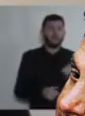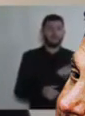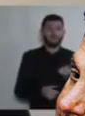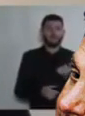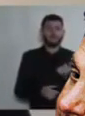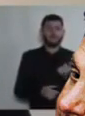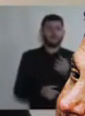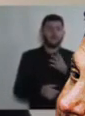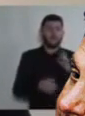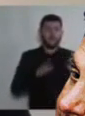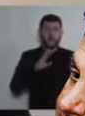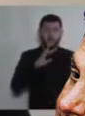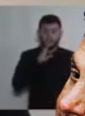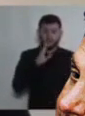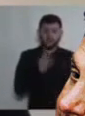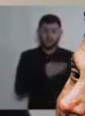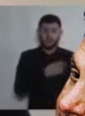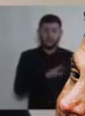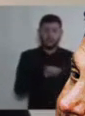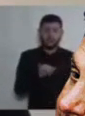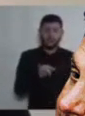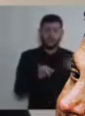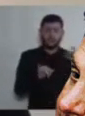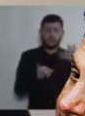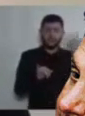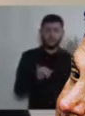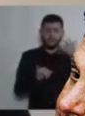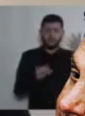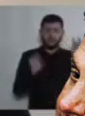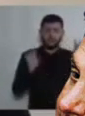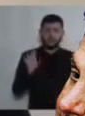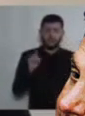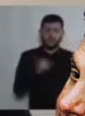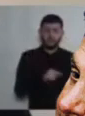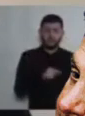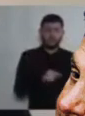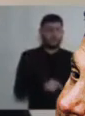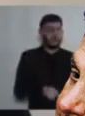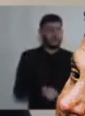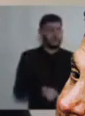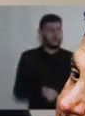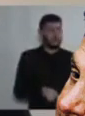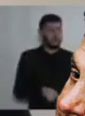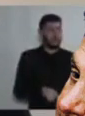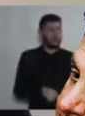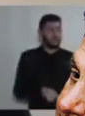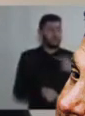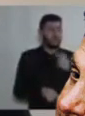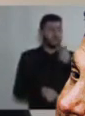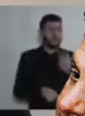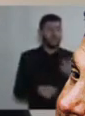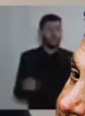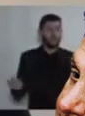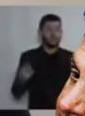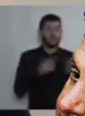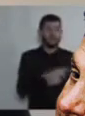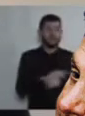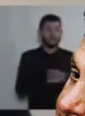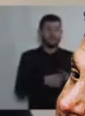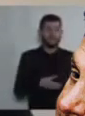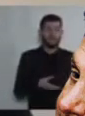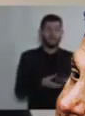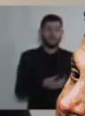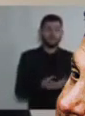aspas, apenas o depoimento prestado por Antônio Palocci Filho, sob contraditório na presente ação penal.